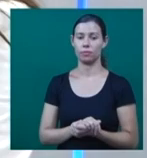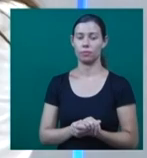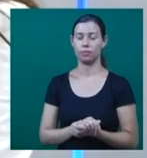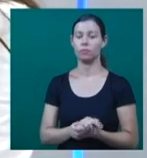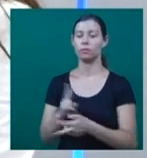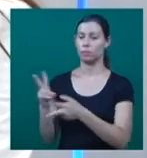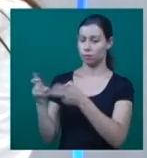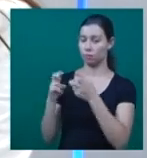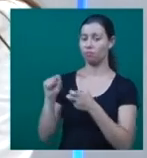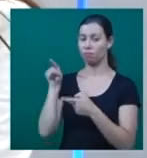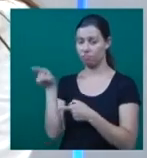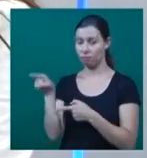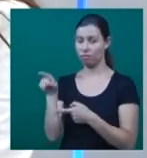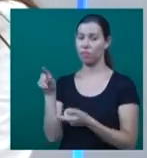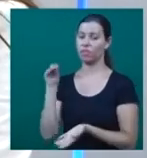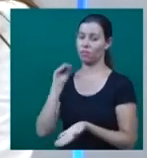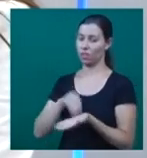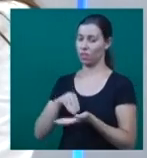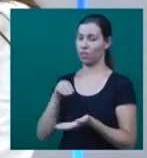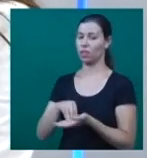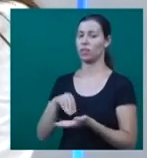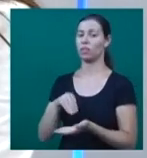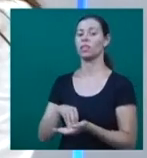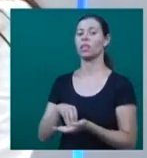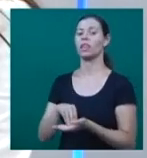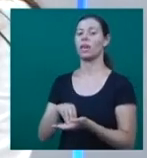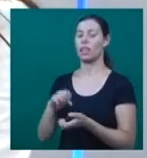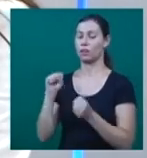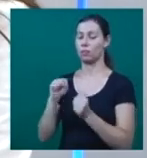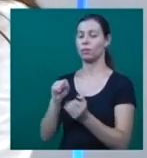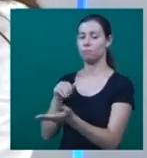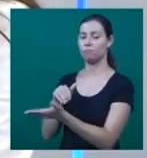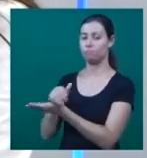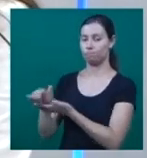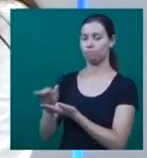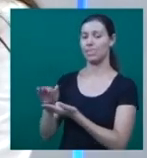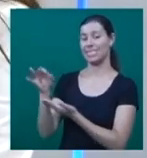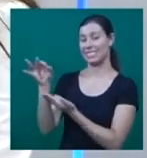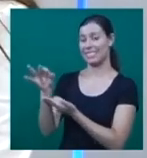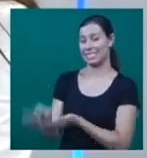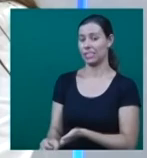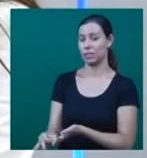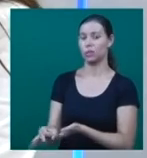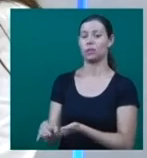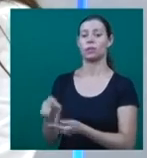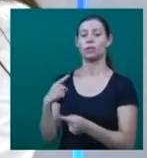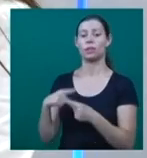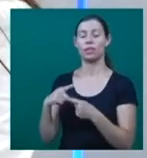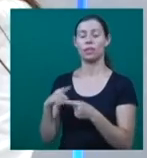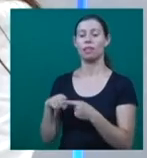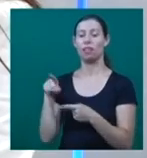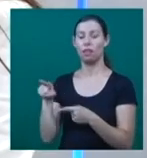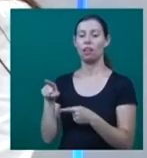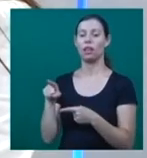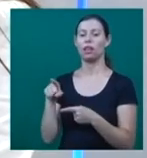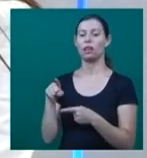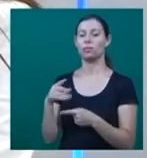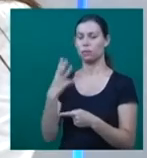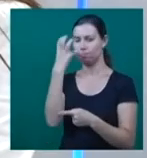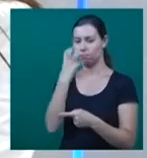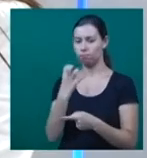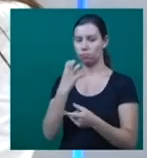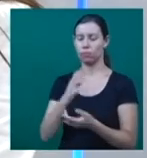de conduta, o empregado ele é demitido por justo motivo, por se tratar de uma falta grave, e ele recebe,